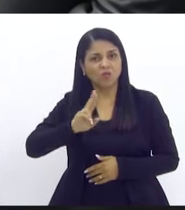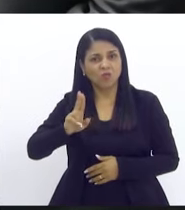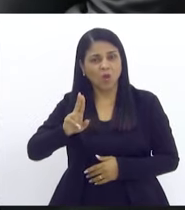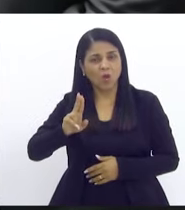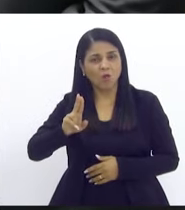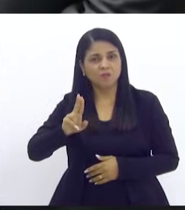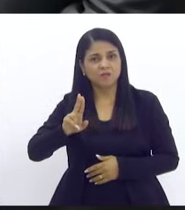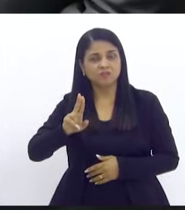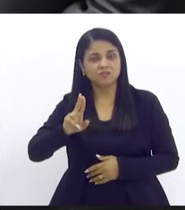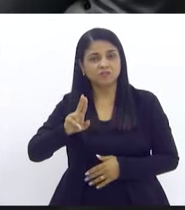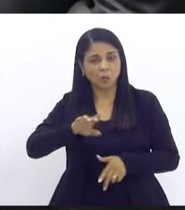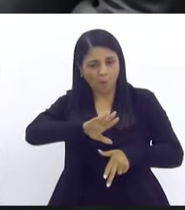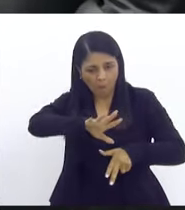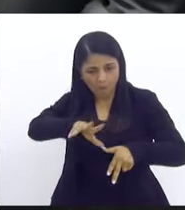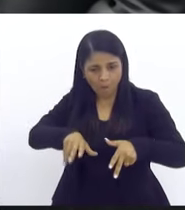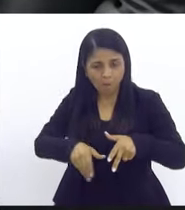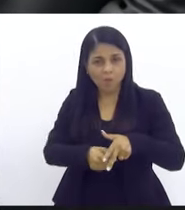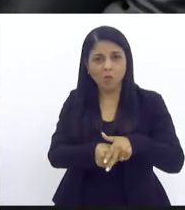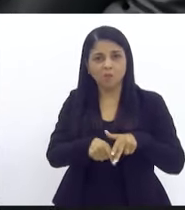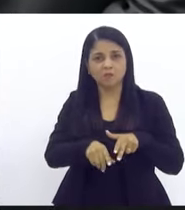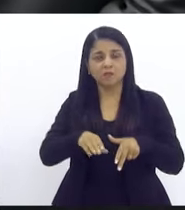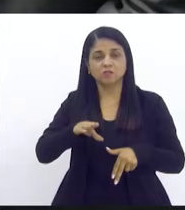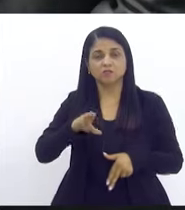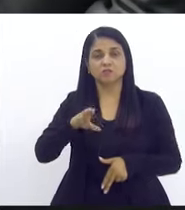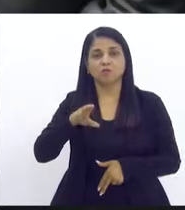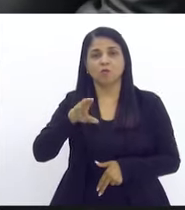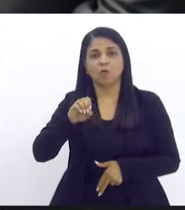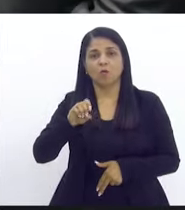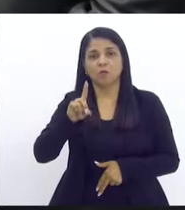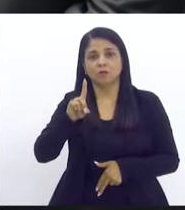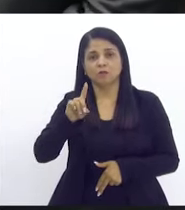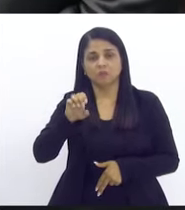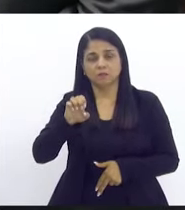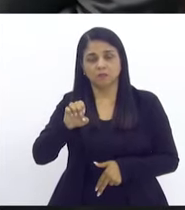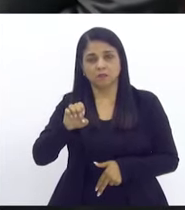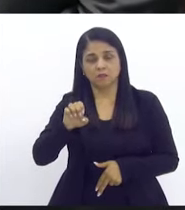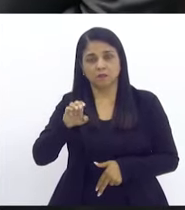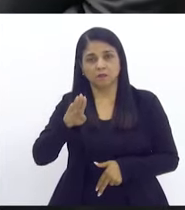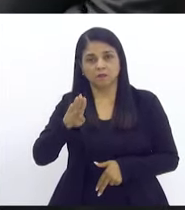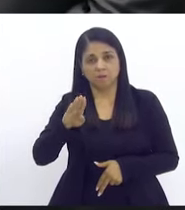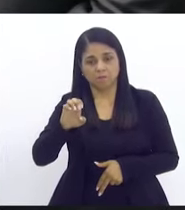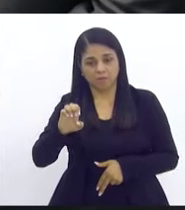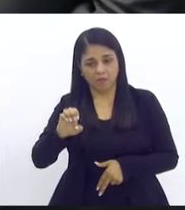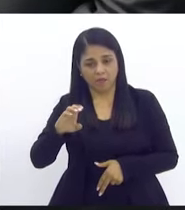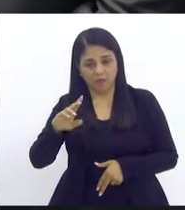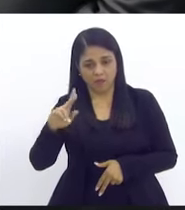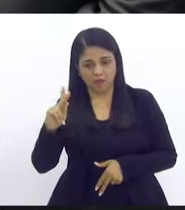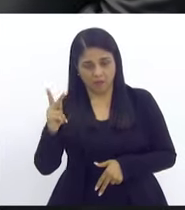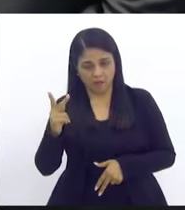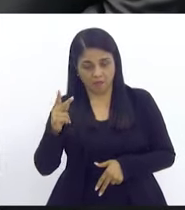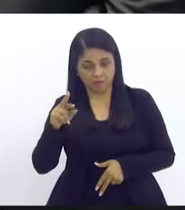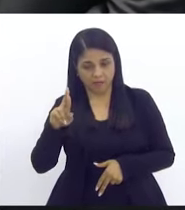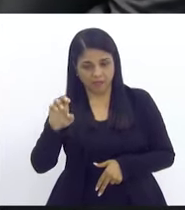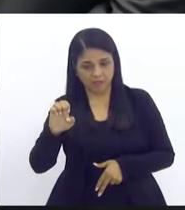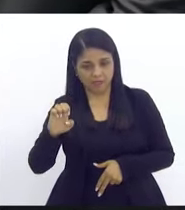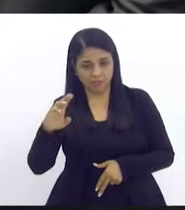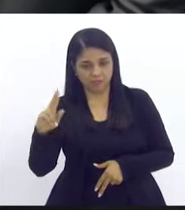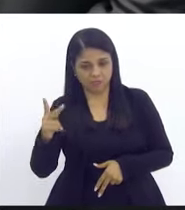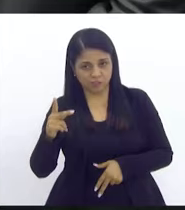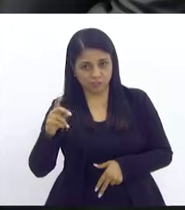de propina da Odebrecht como amante, só que Vossa Excelência, deputado Alan, esqueceu do outro codinome dela, coxa.